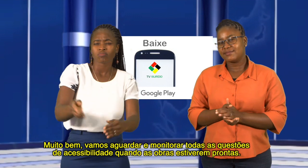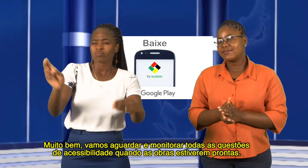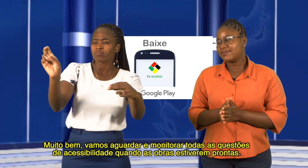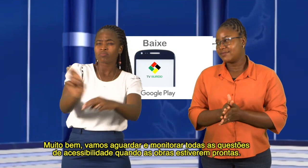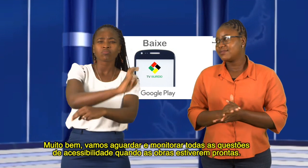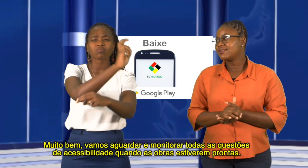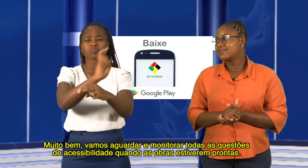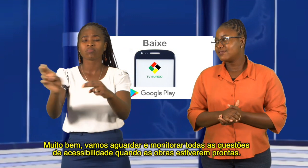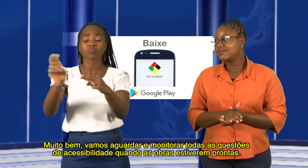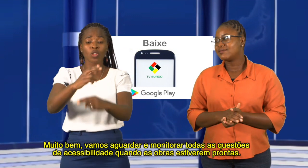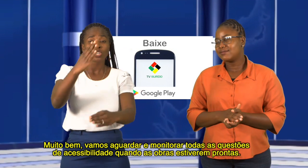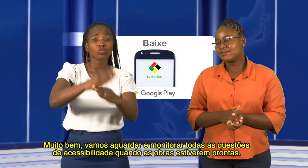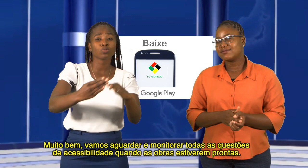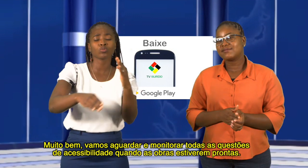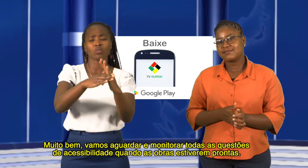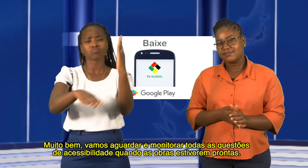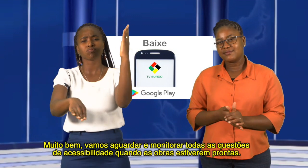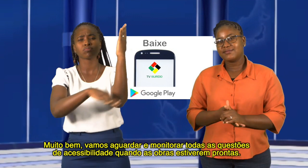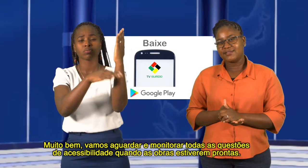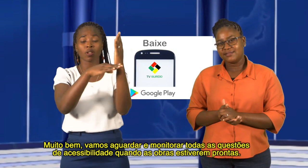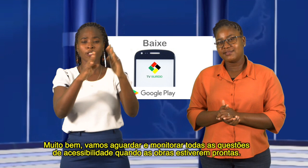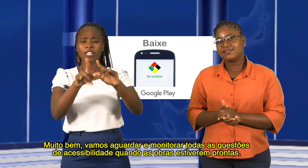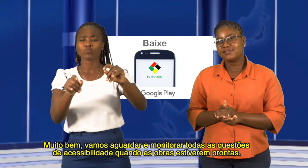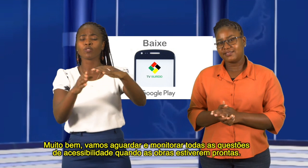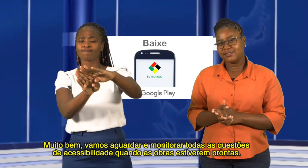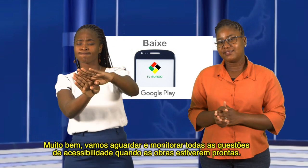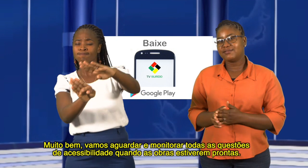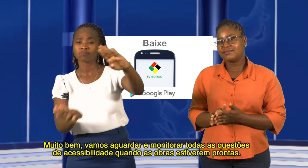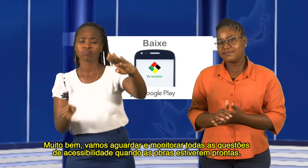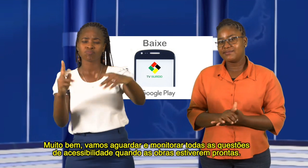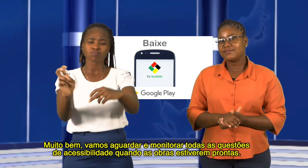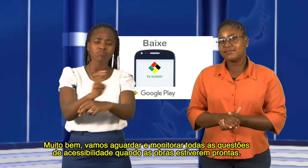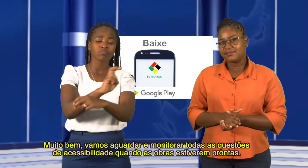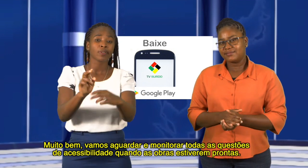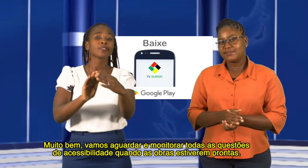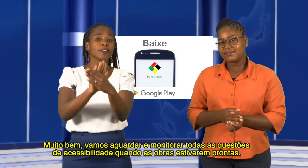de acessibilidade quando as obras estiverem prontas.